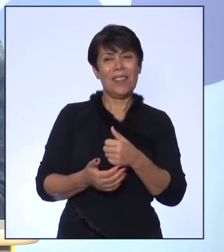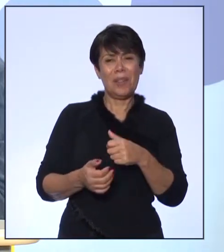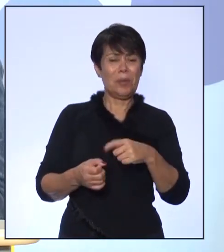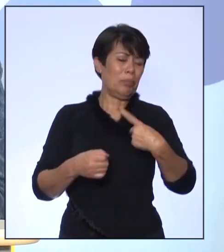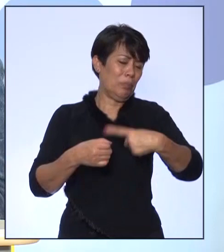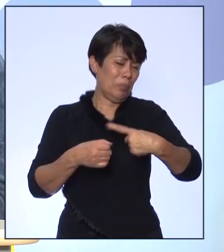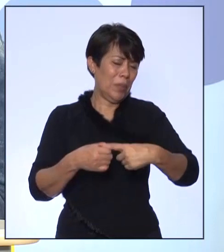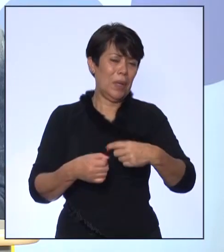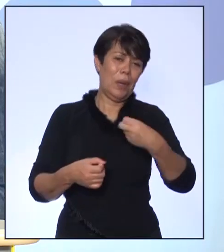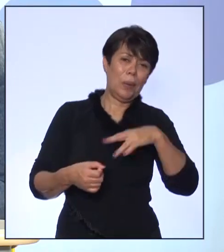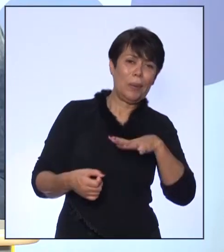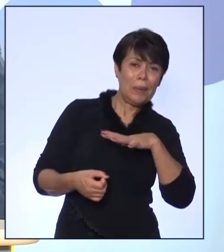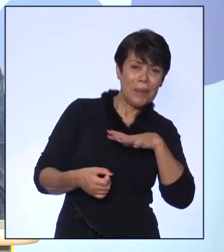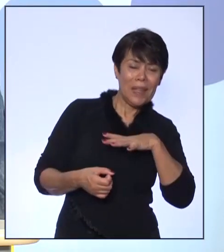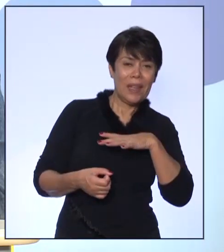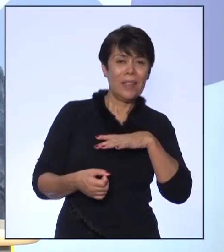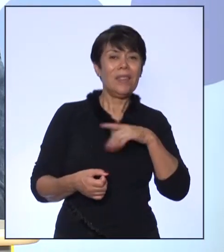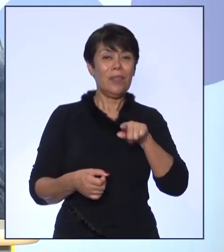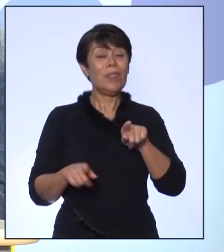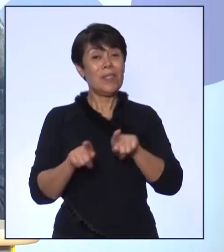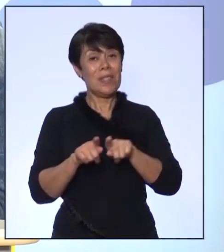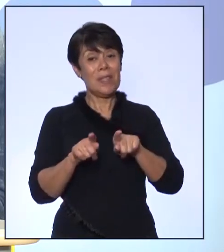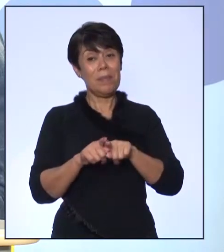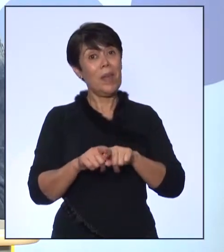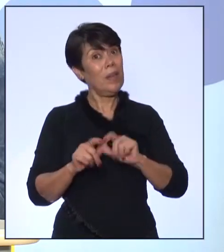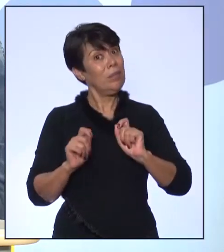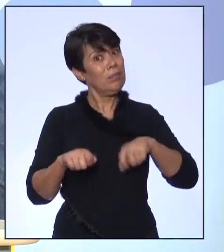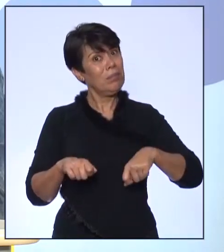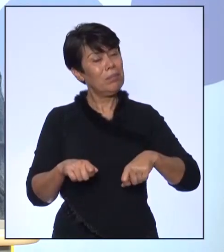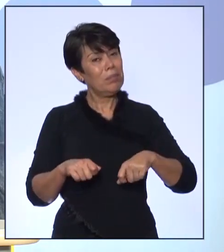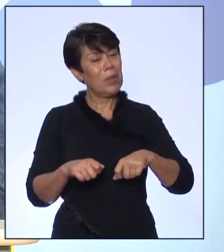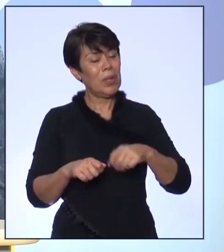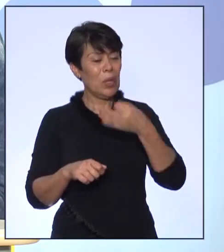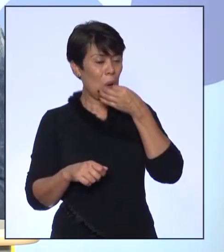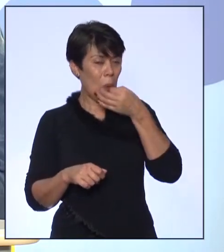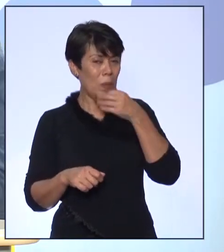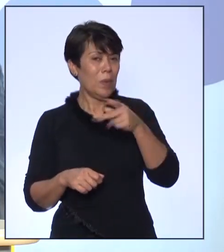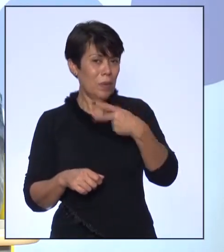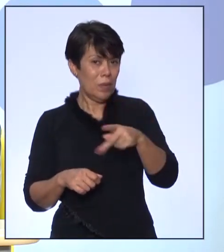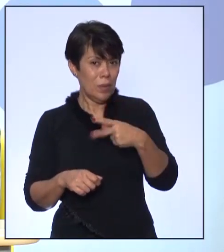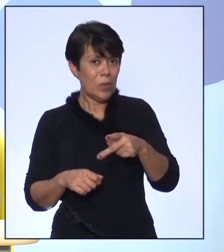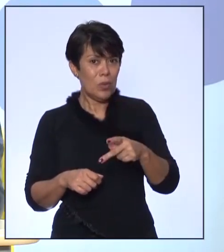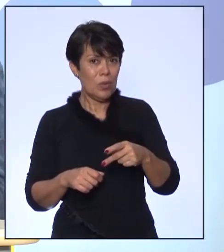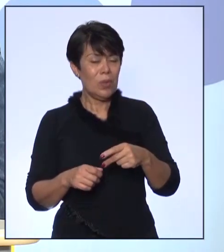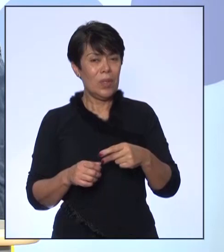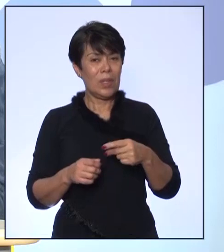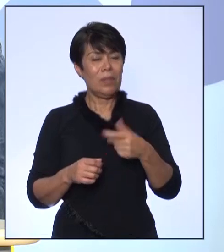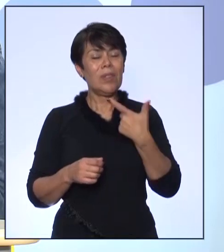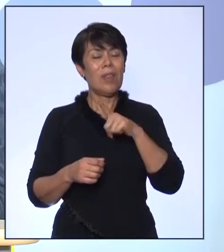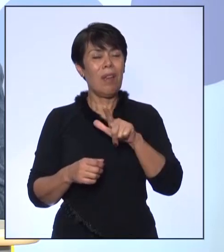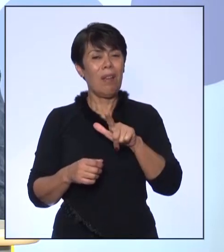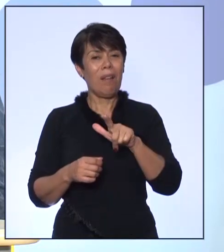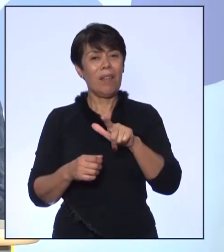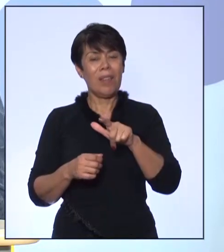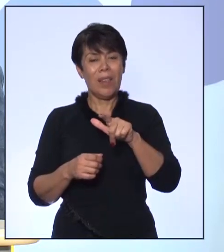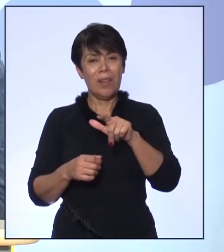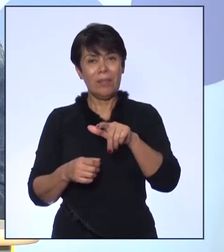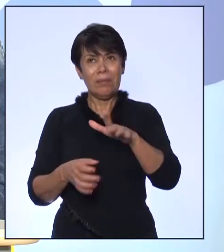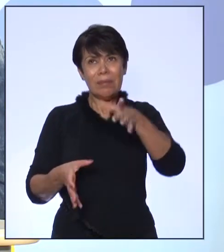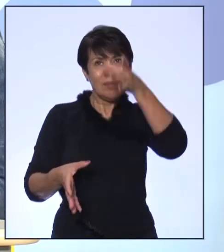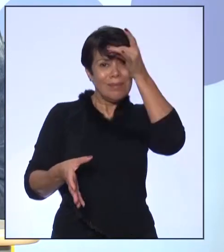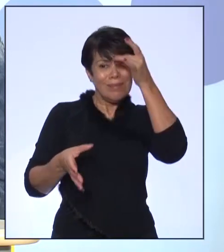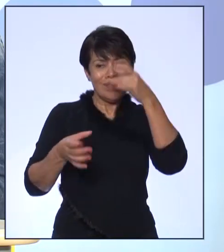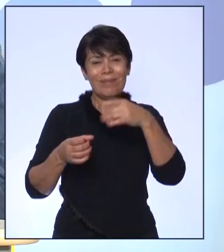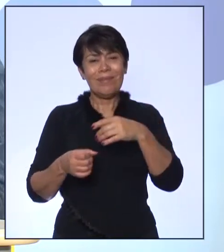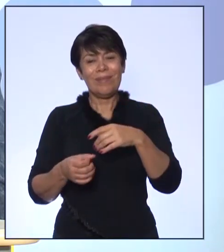bairro, na sua cidade, e você também, né, vai poder colocar aí a sua opinião, que você conseguiu apreender disso tudo,